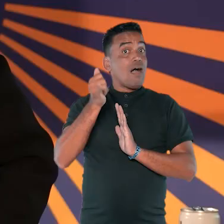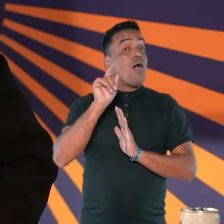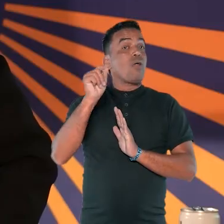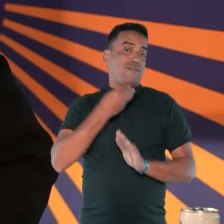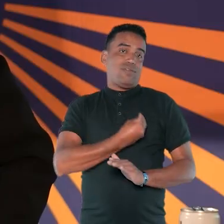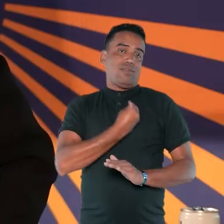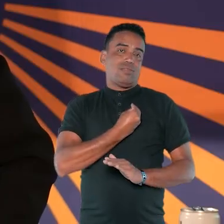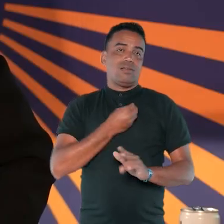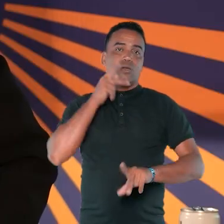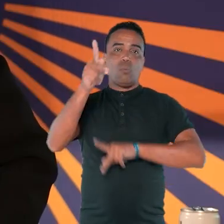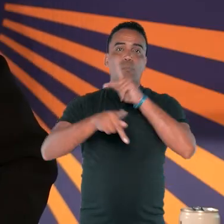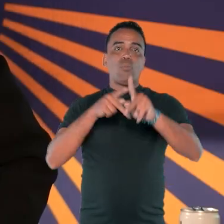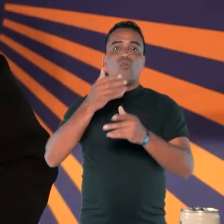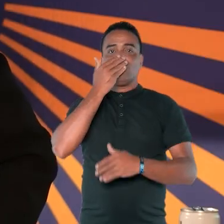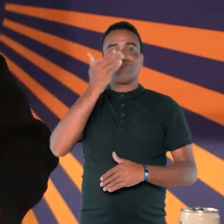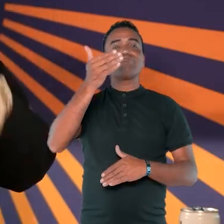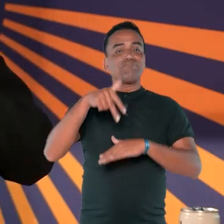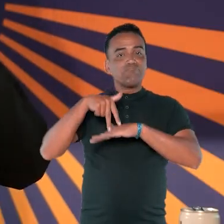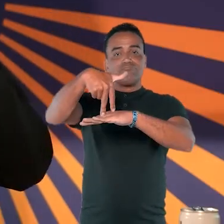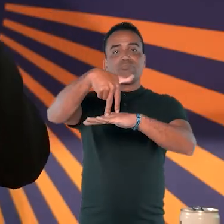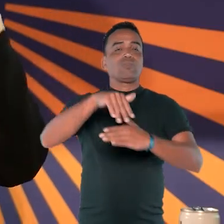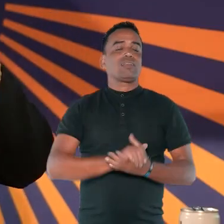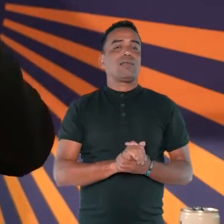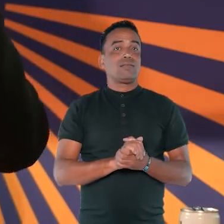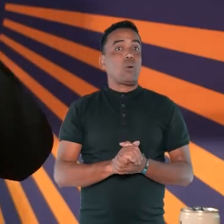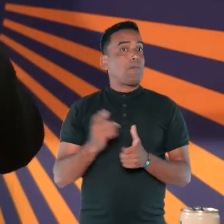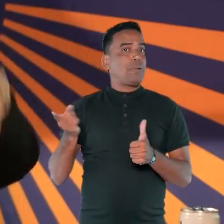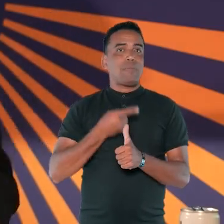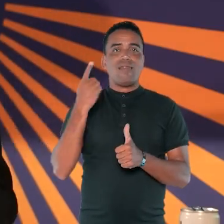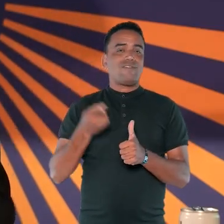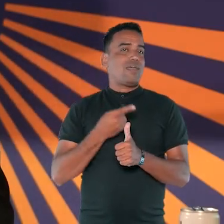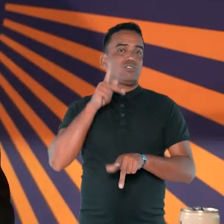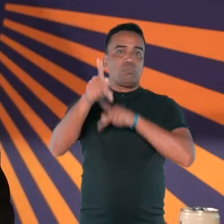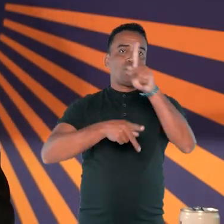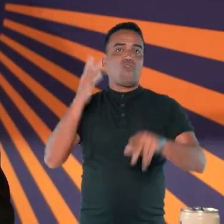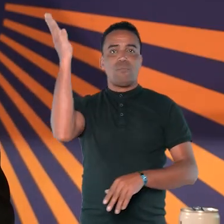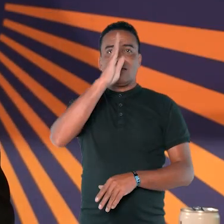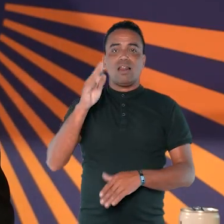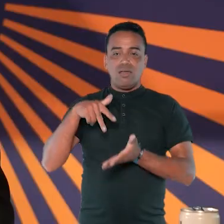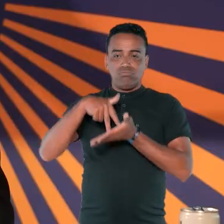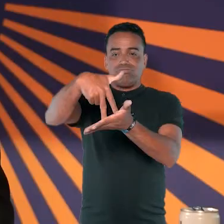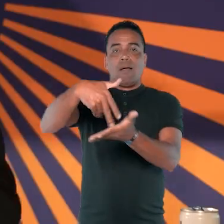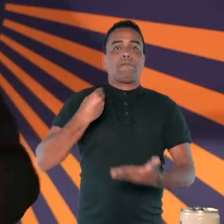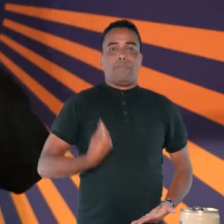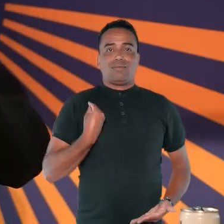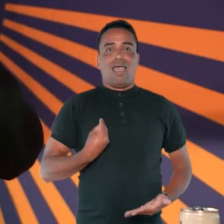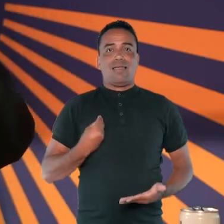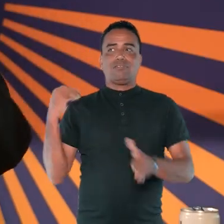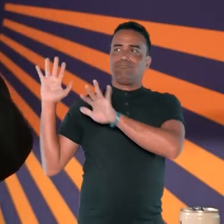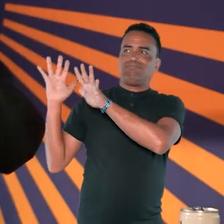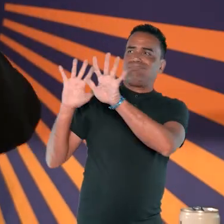Era o povo se apresentando. Pela primeira vez, o povo brasileiro se apresentava. E